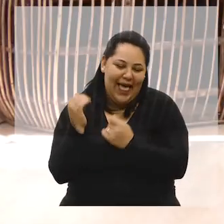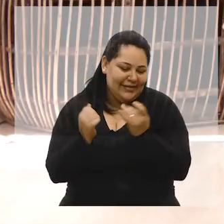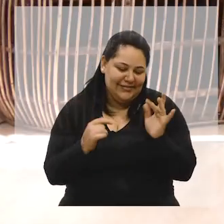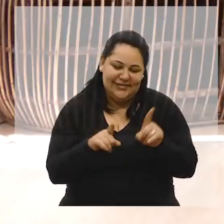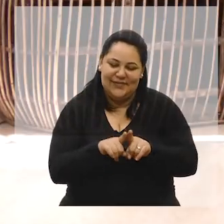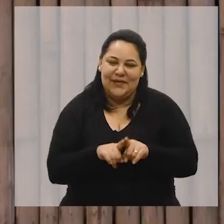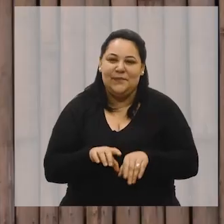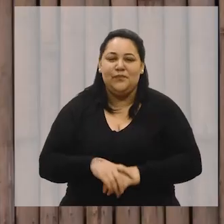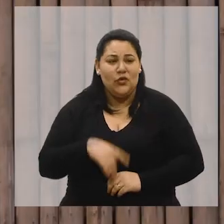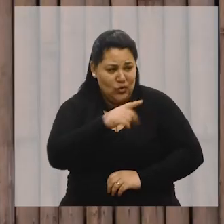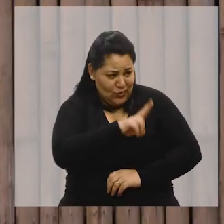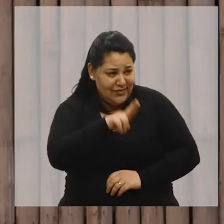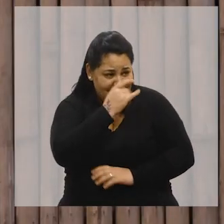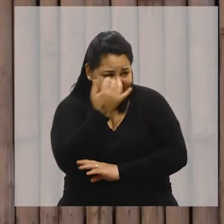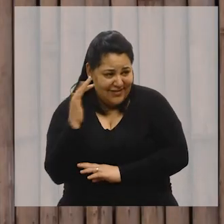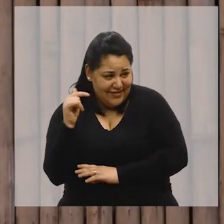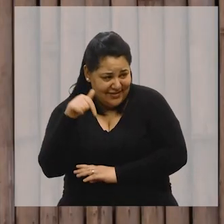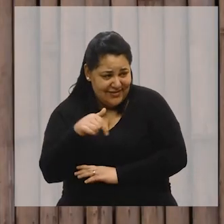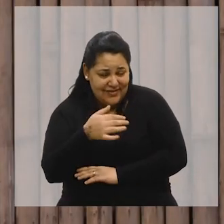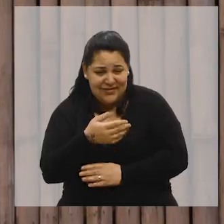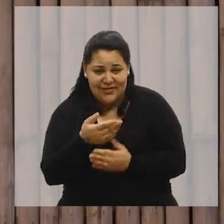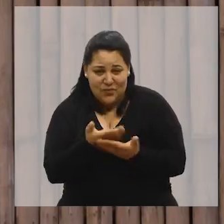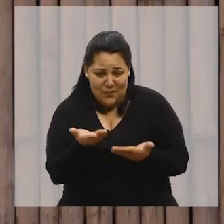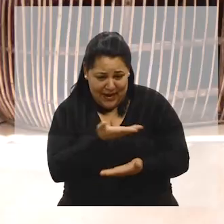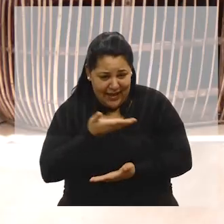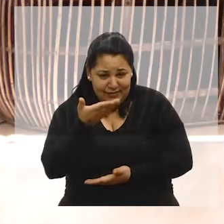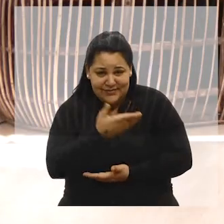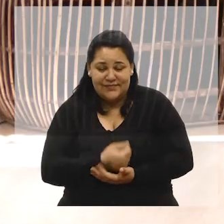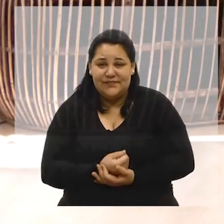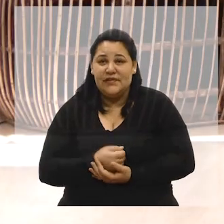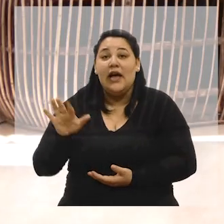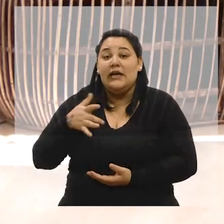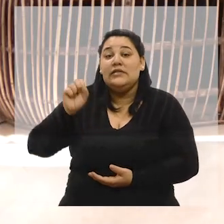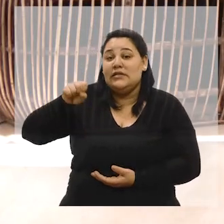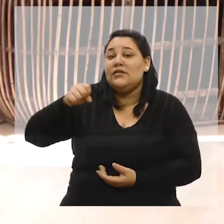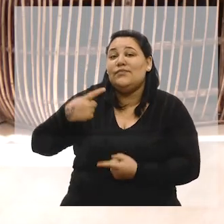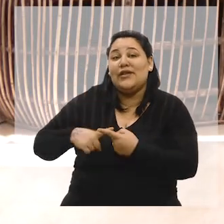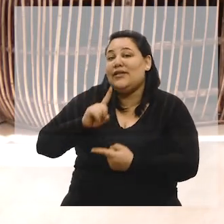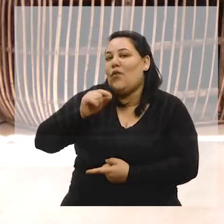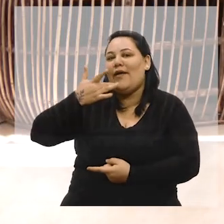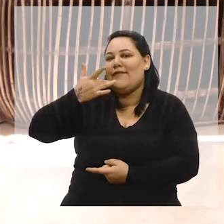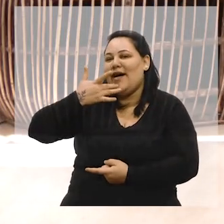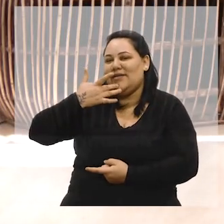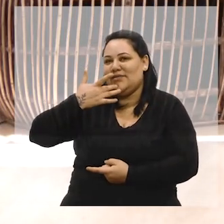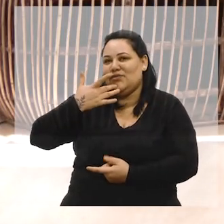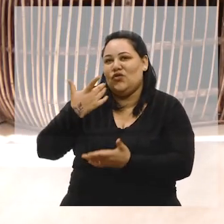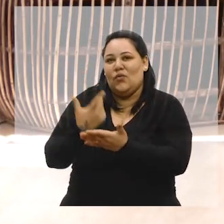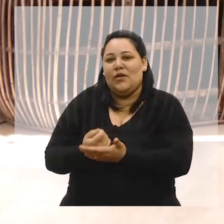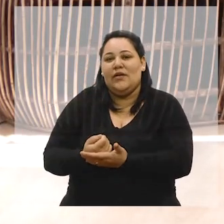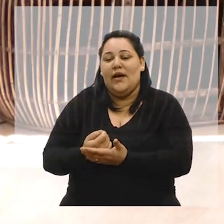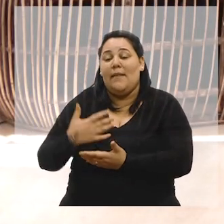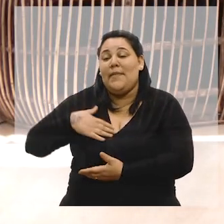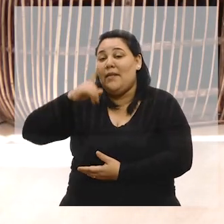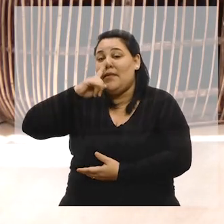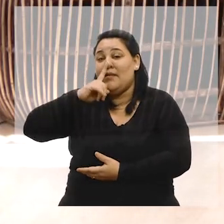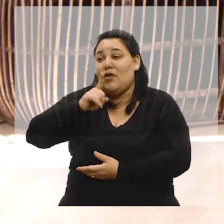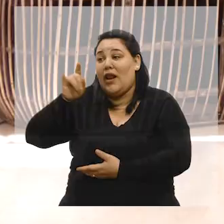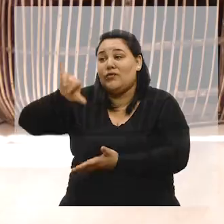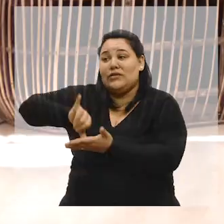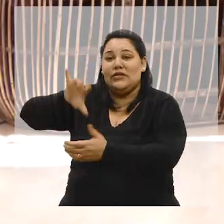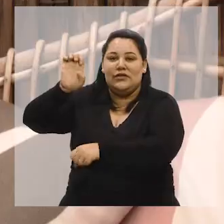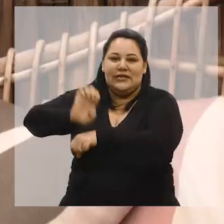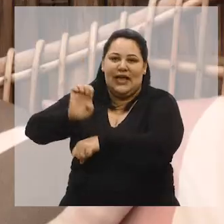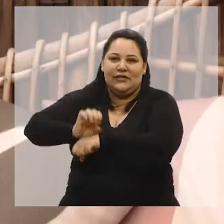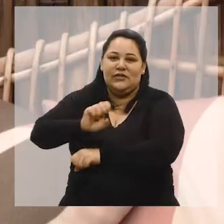as punks também, André, nos teus pratos? Algumas vezes sim, mas não é muito fácil de encontrar, né? Sabe que a minha mãe, ela mora lá no centro do estado, em São